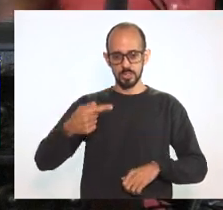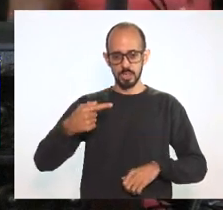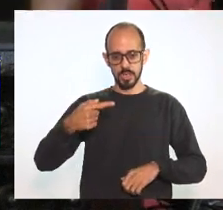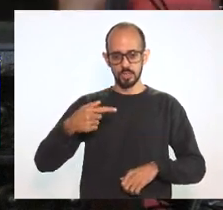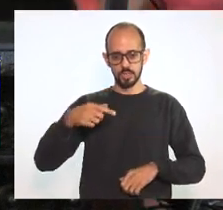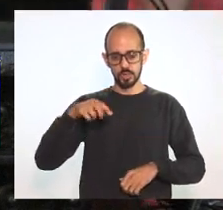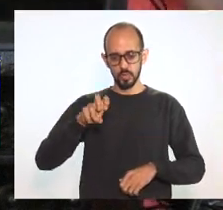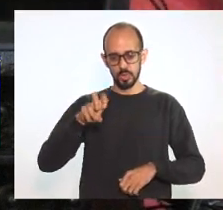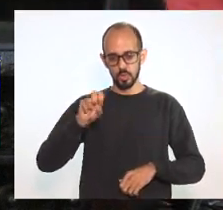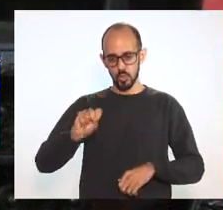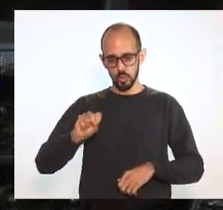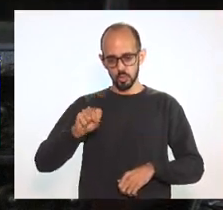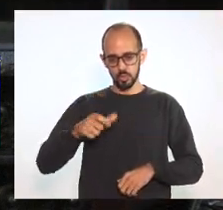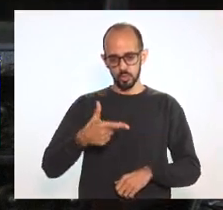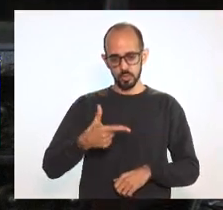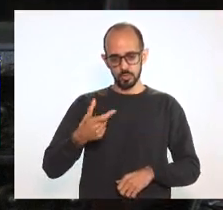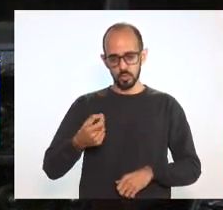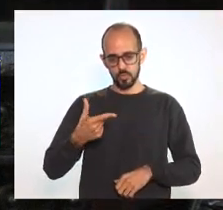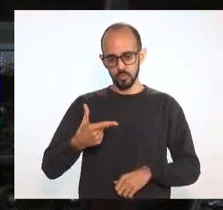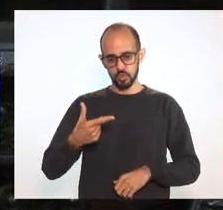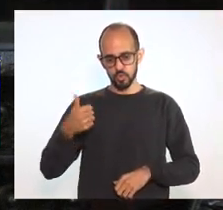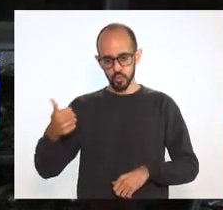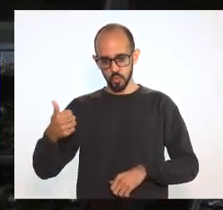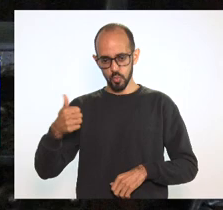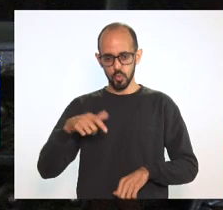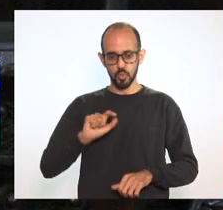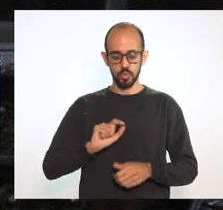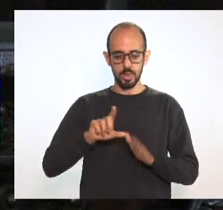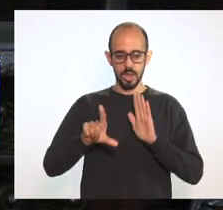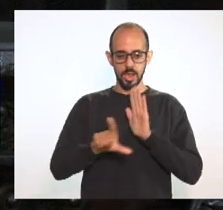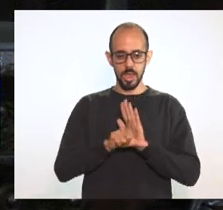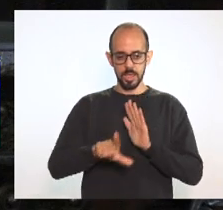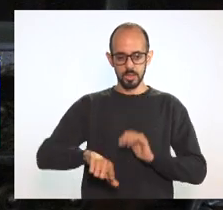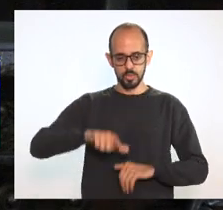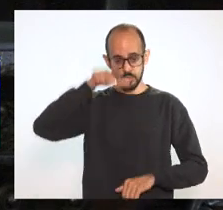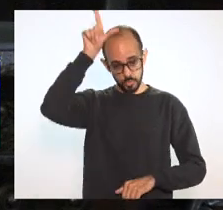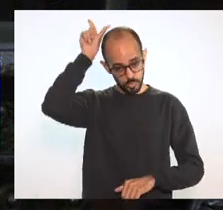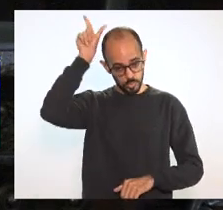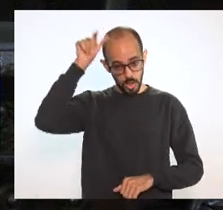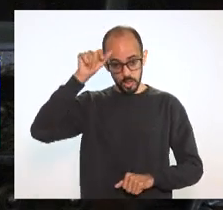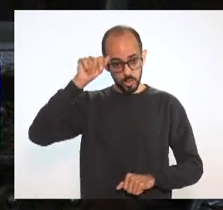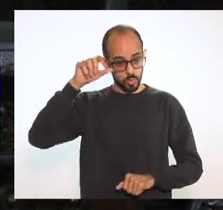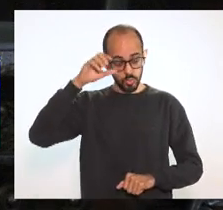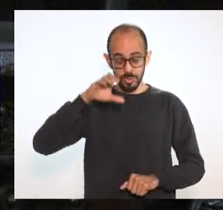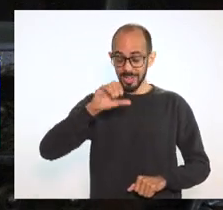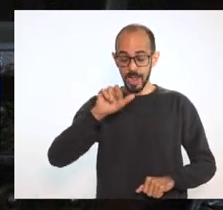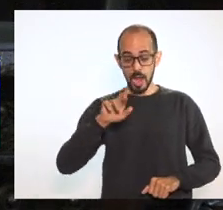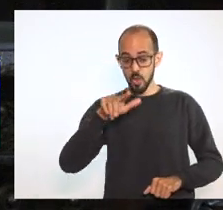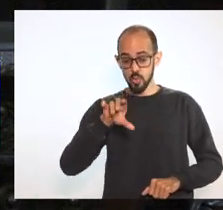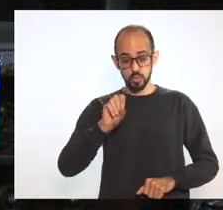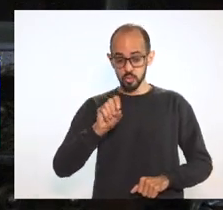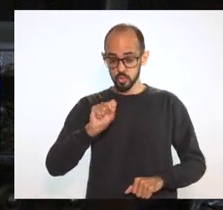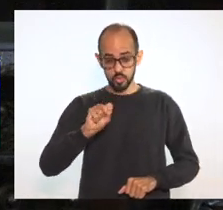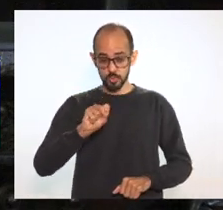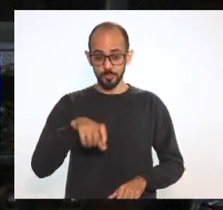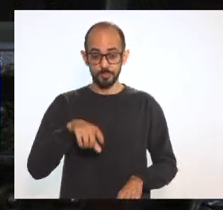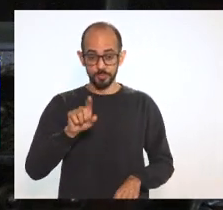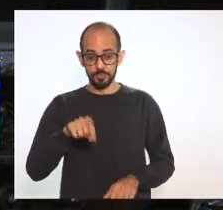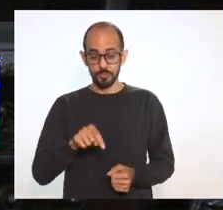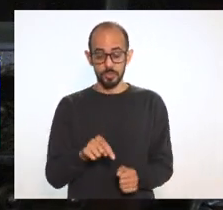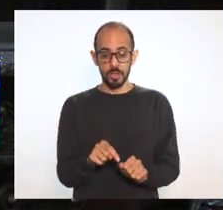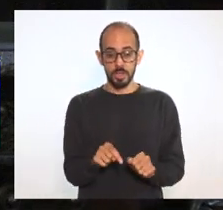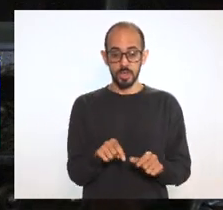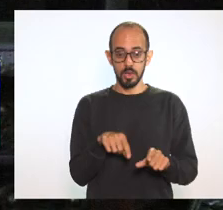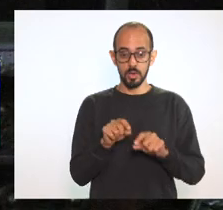2021, de autoria do deputado Carlos Mink, que dispõe sobre a proibição de realização de tatuagens e implantação de piercing